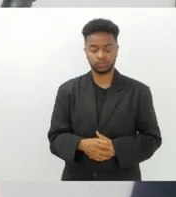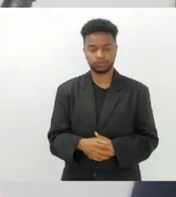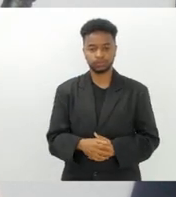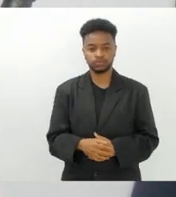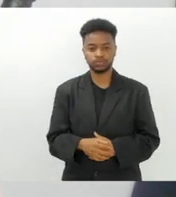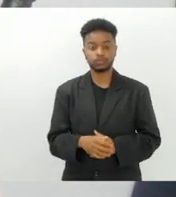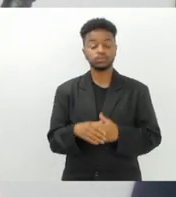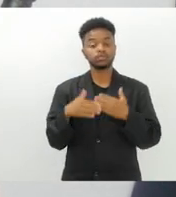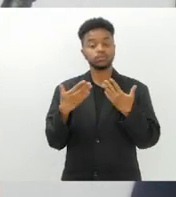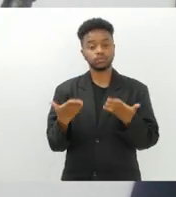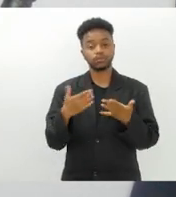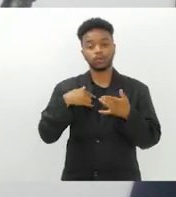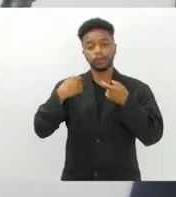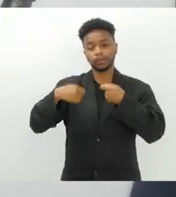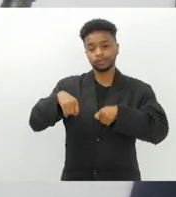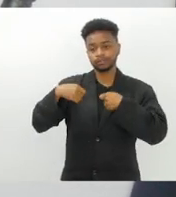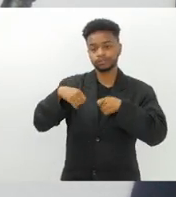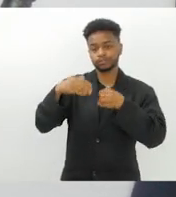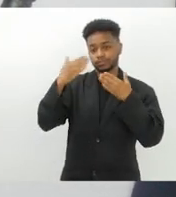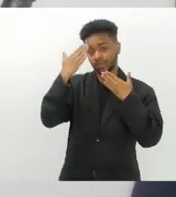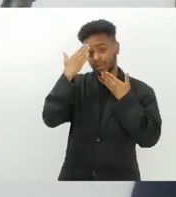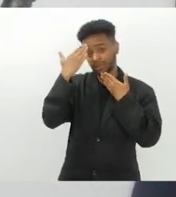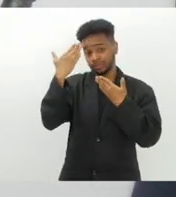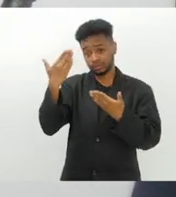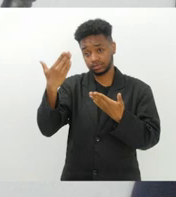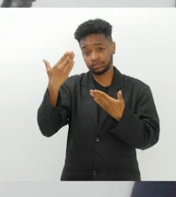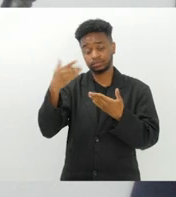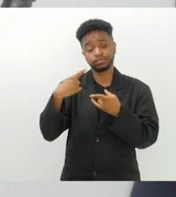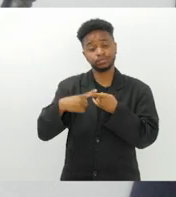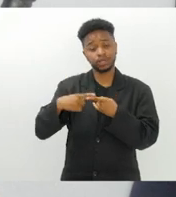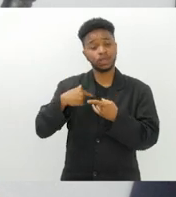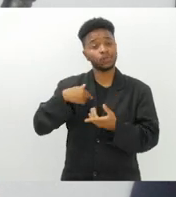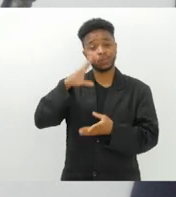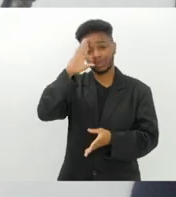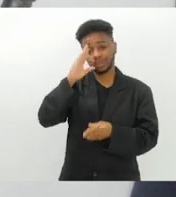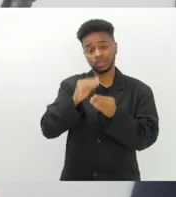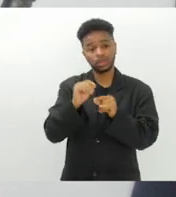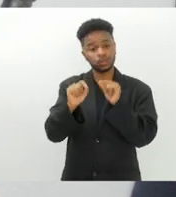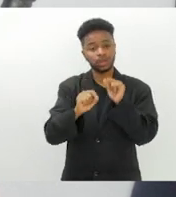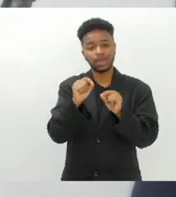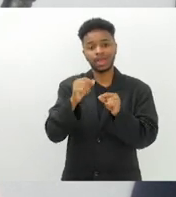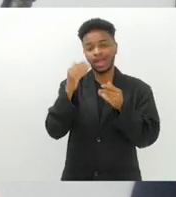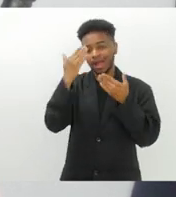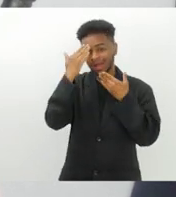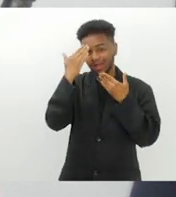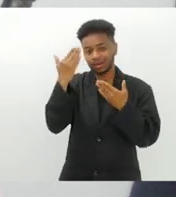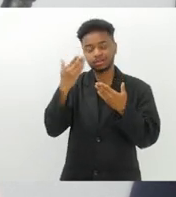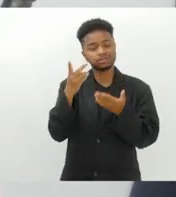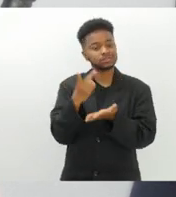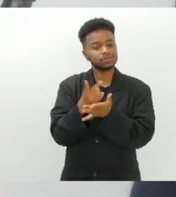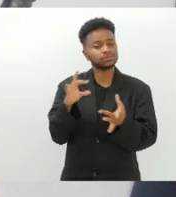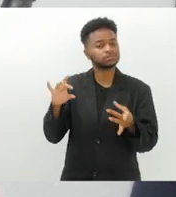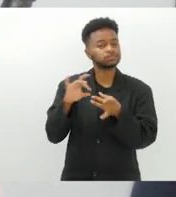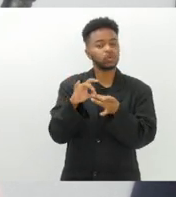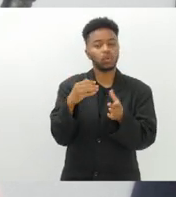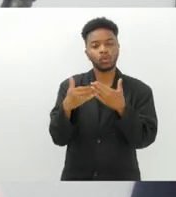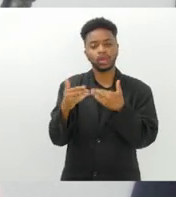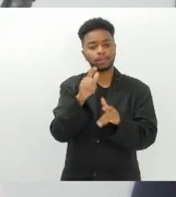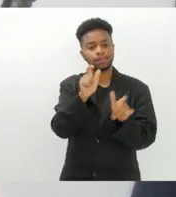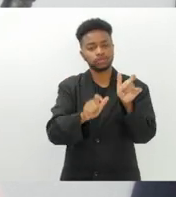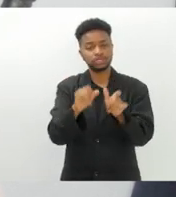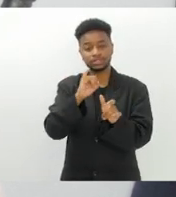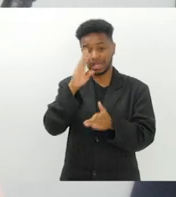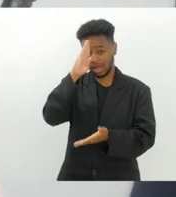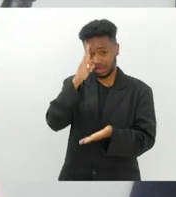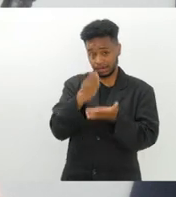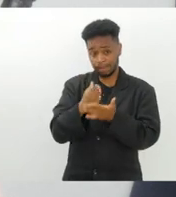E aí eu preciso agradecer, porque eu entendo que a gratidão é algo que é inerente a todo ser humano, a quem acreditou no meu